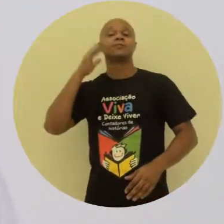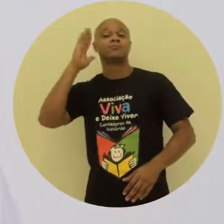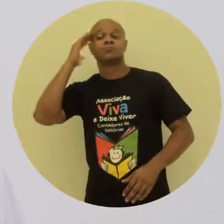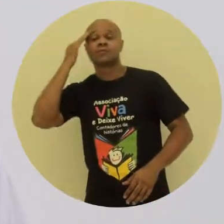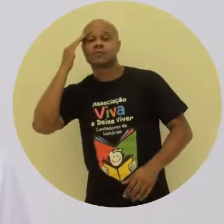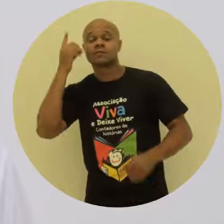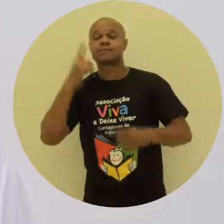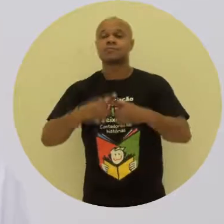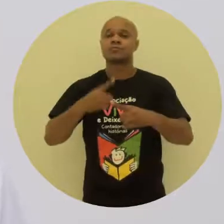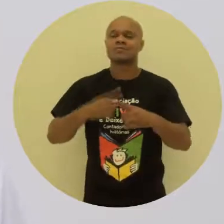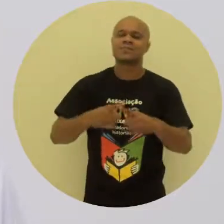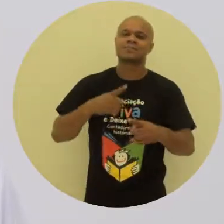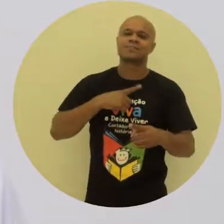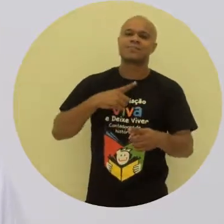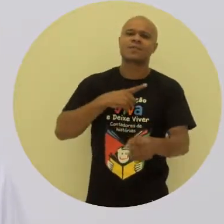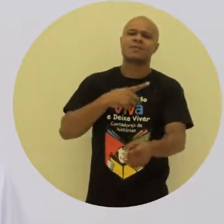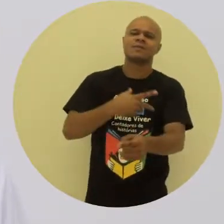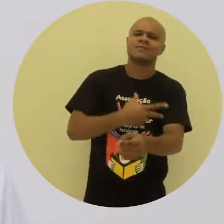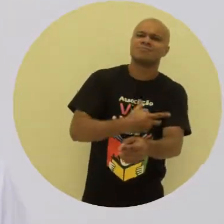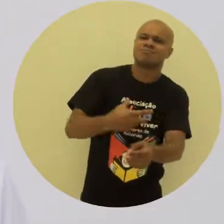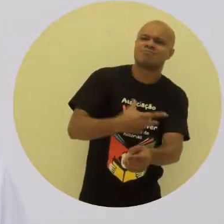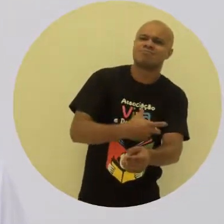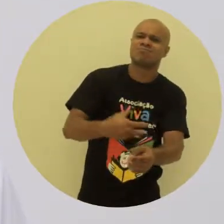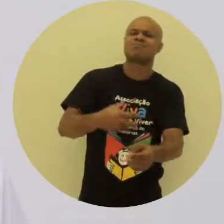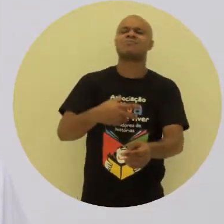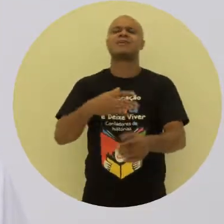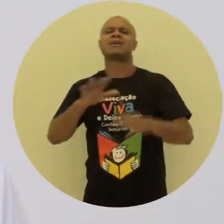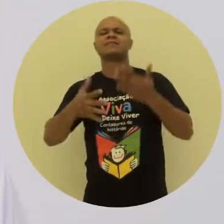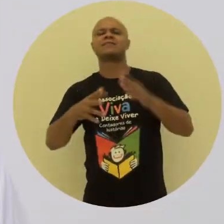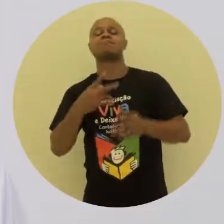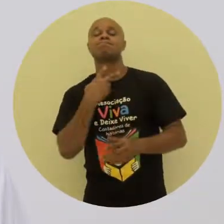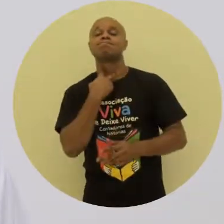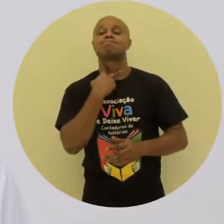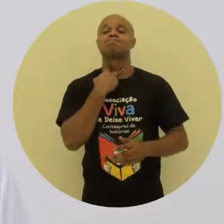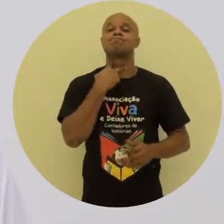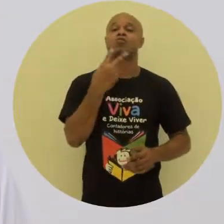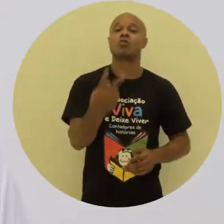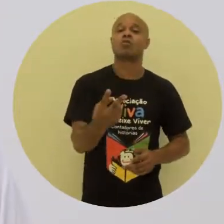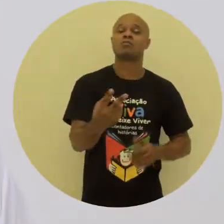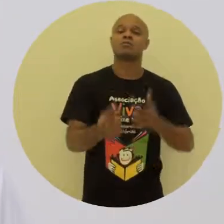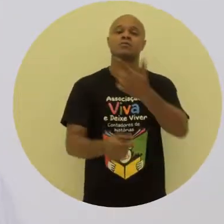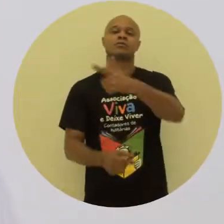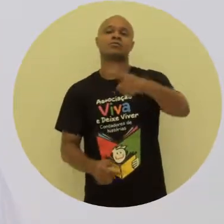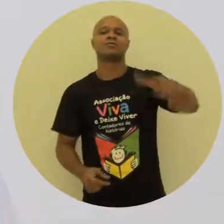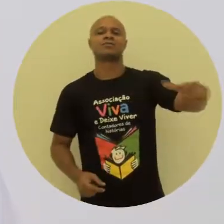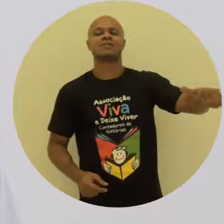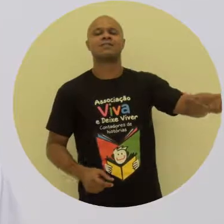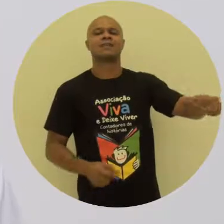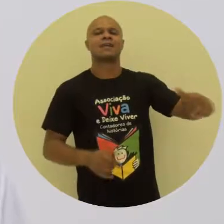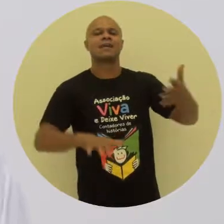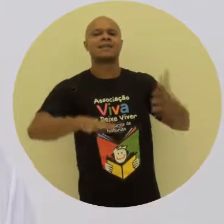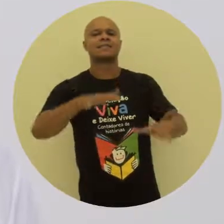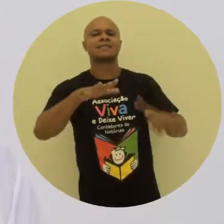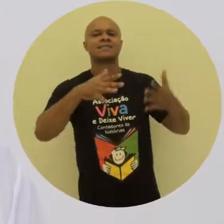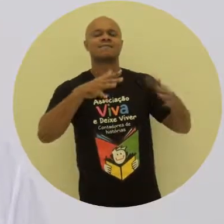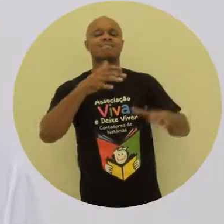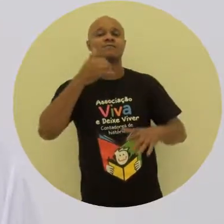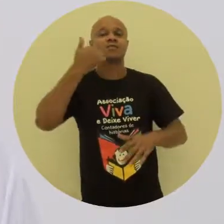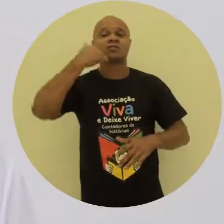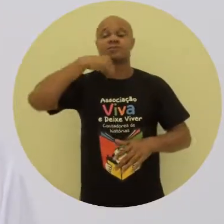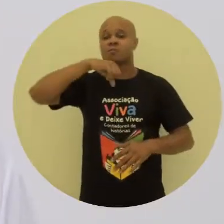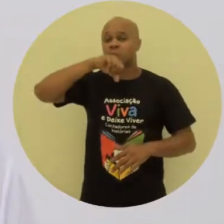que está doente, por que tem que passar por esse processo. A própria voz, o sentimento de dor, muitas vezes ela precisa da mãe ou